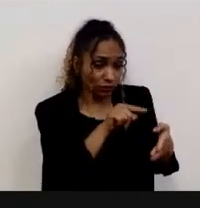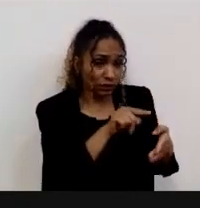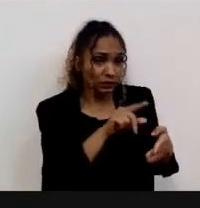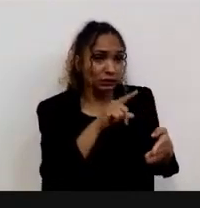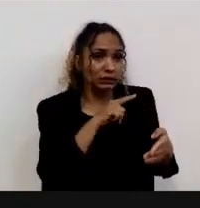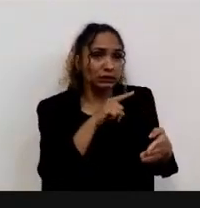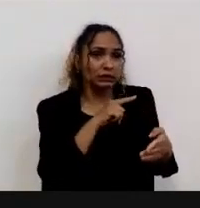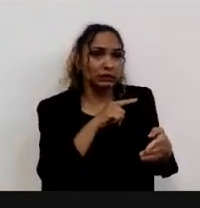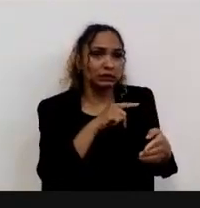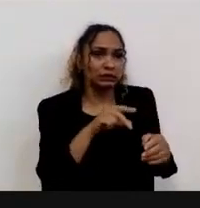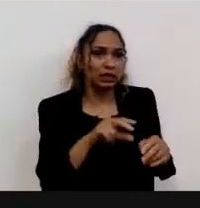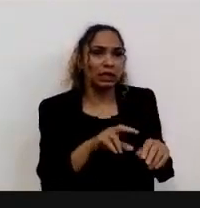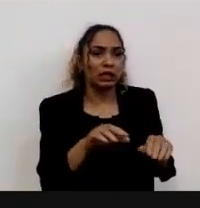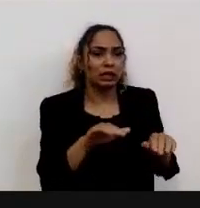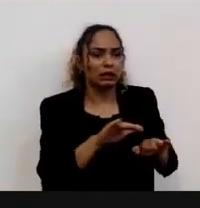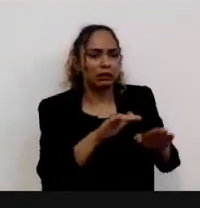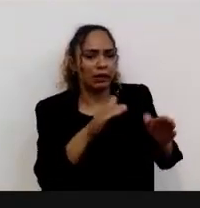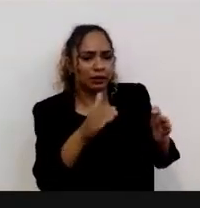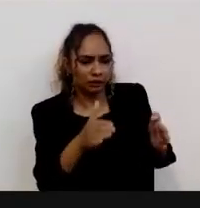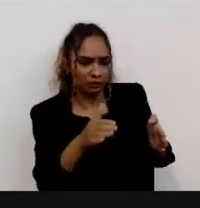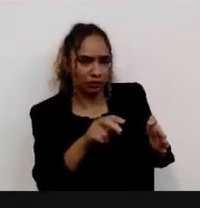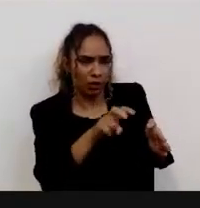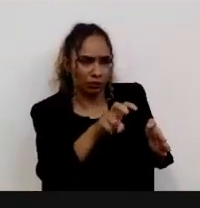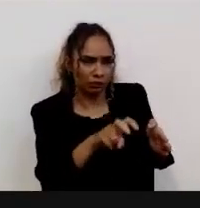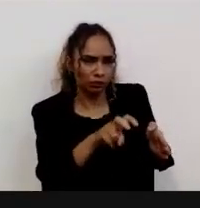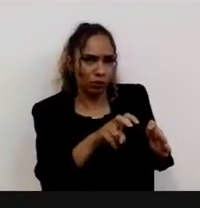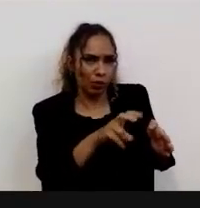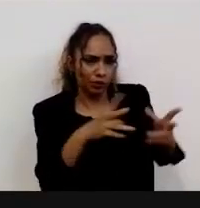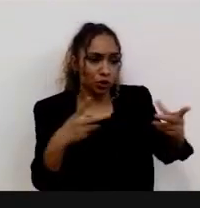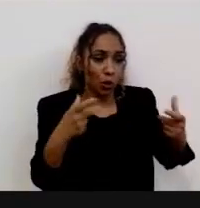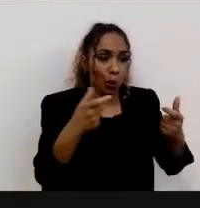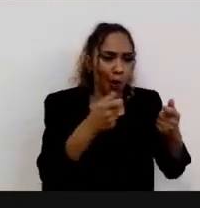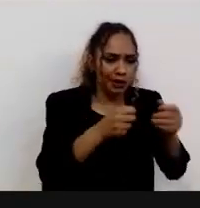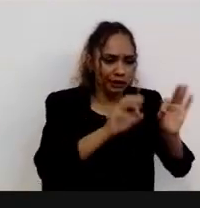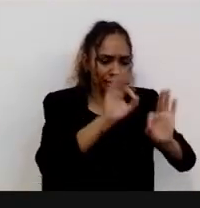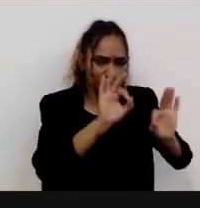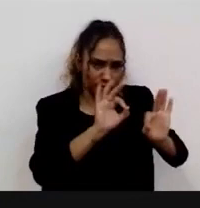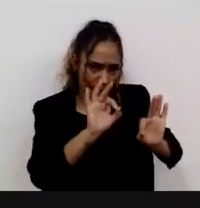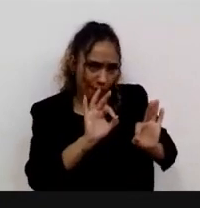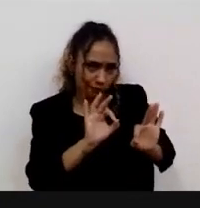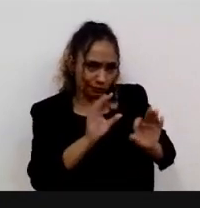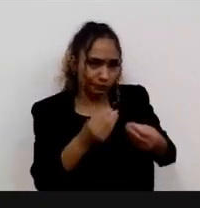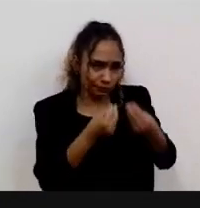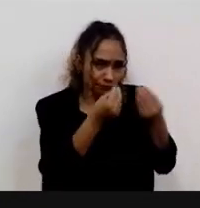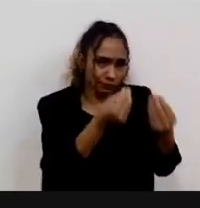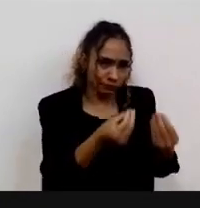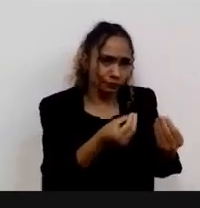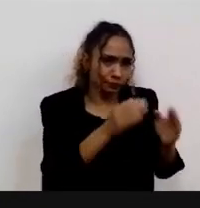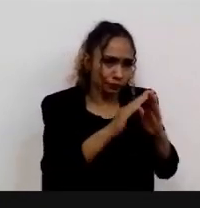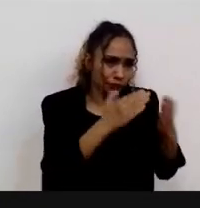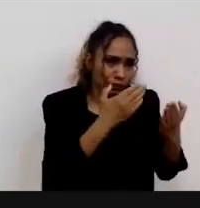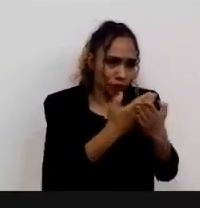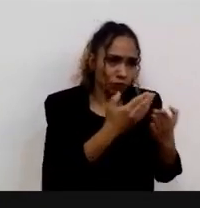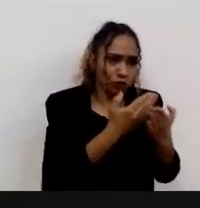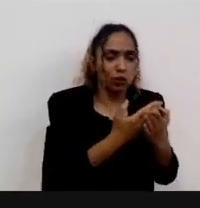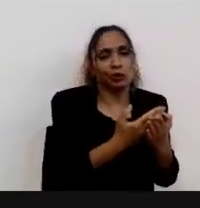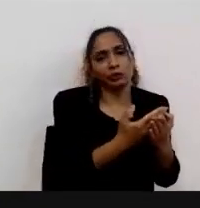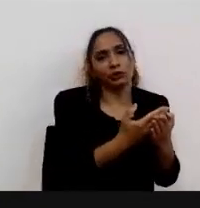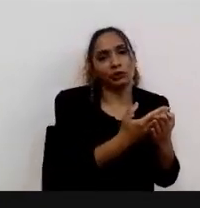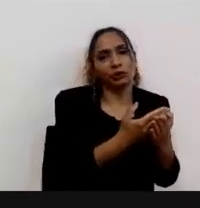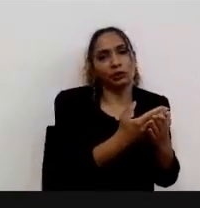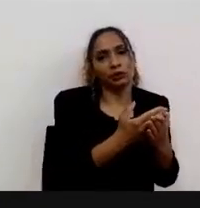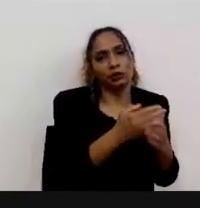boas cadeiras, né, na parte de métodos quantitativos, né, na parte de programação. Acho que eles até oferecem, né, uma escola de verão, né, dos